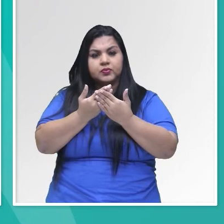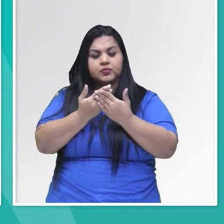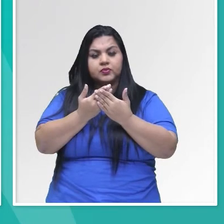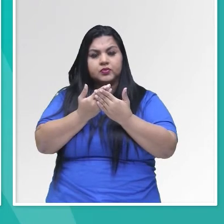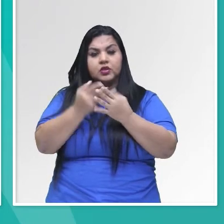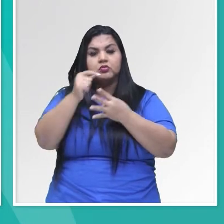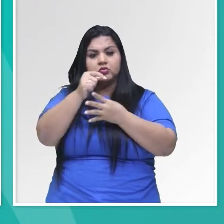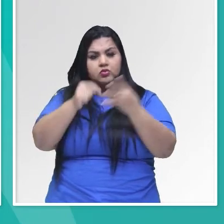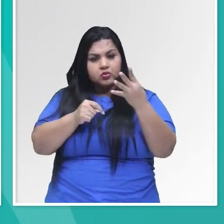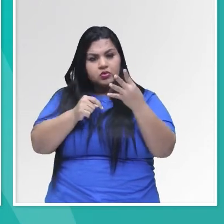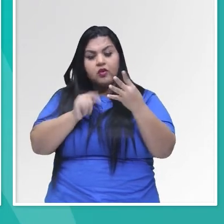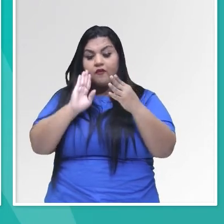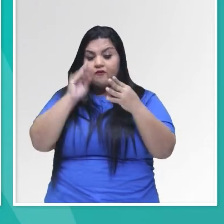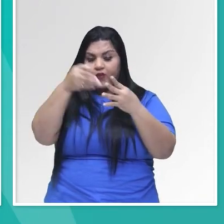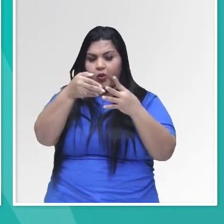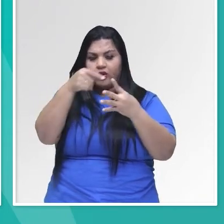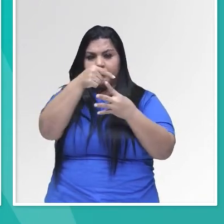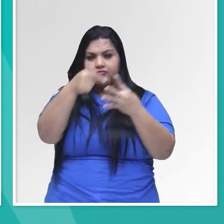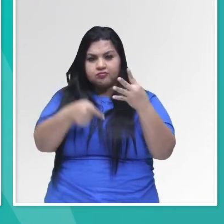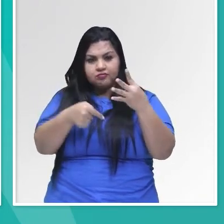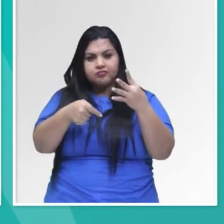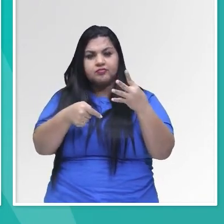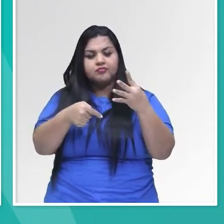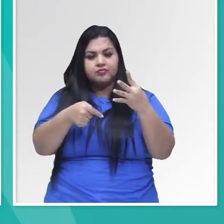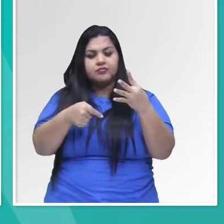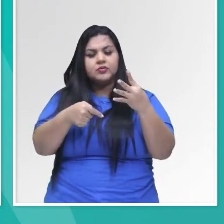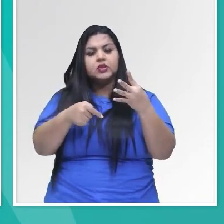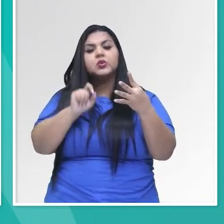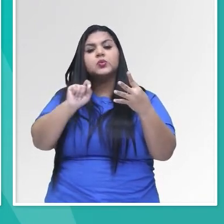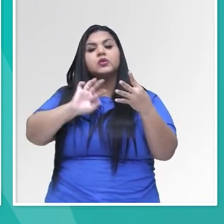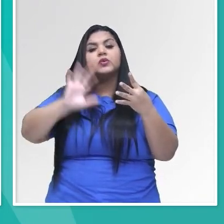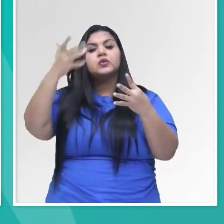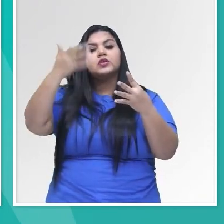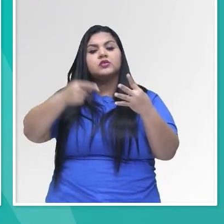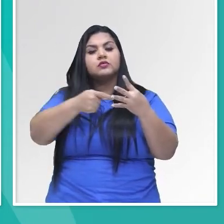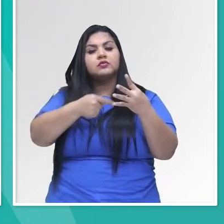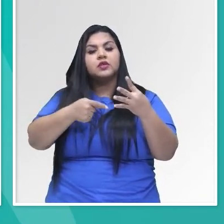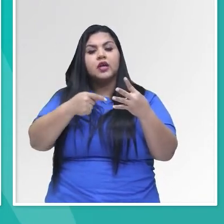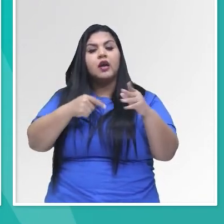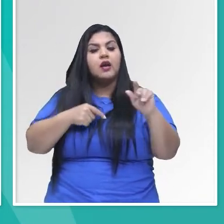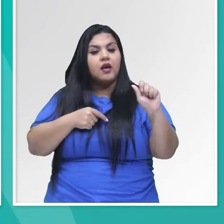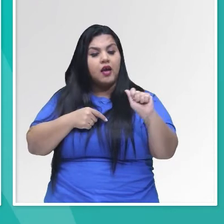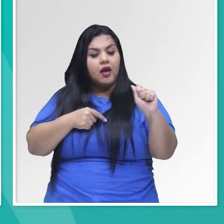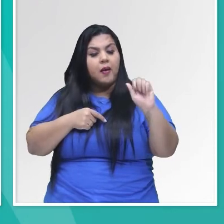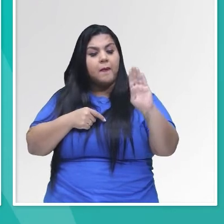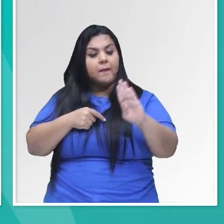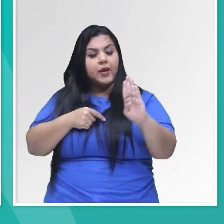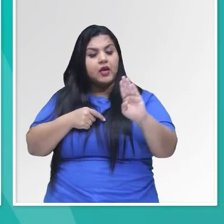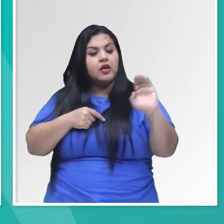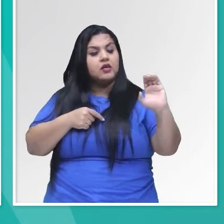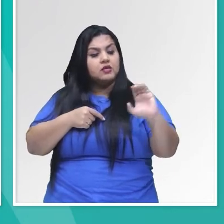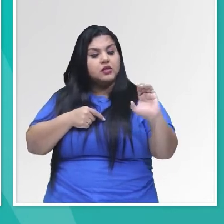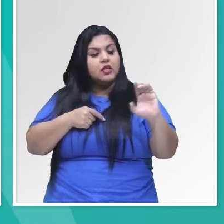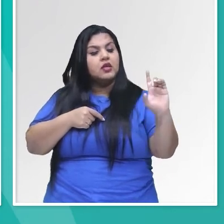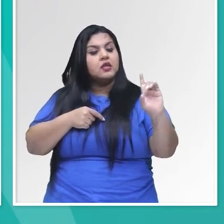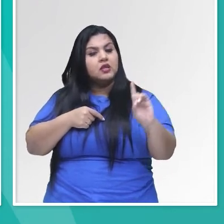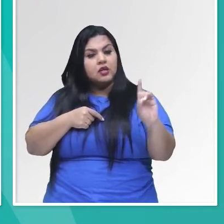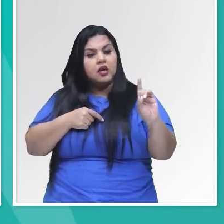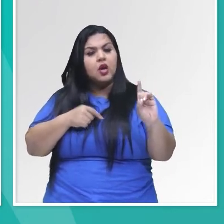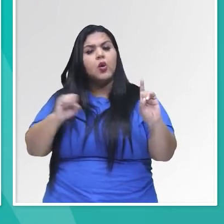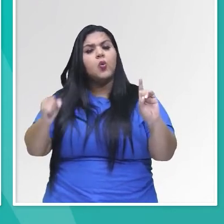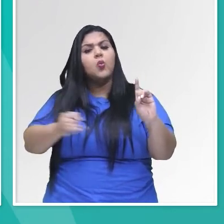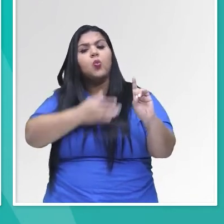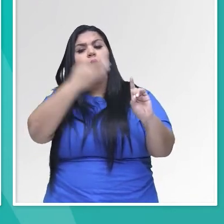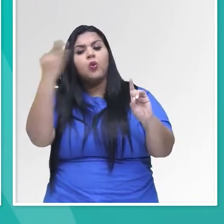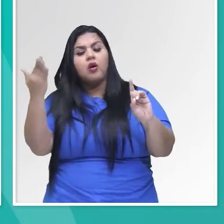Essas 4 aí, foca nelas. Então, o que acontece aí? Letra A, B, C, D. Quantos são VTDs?